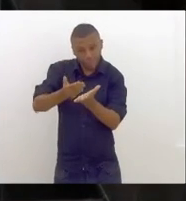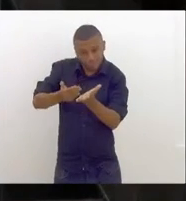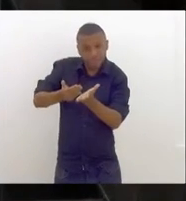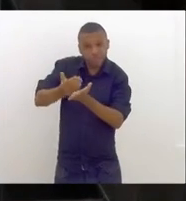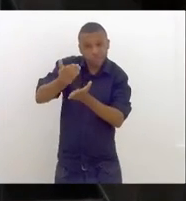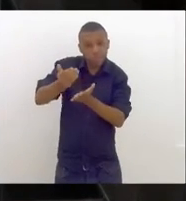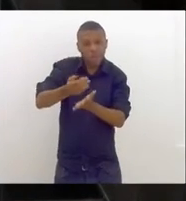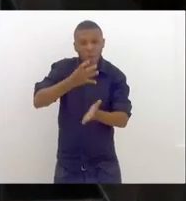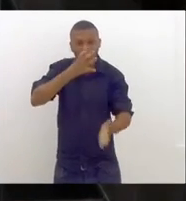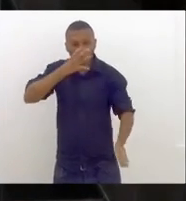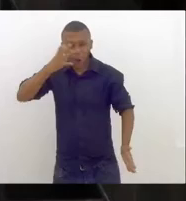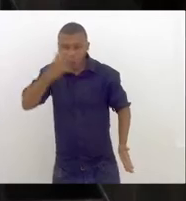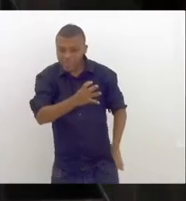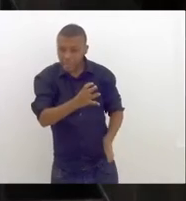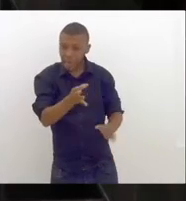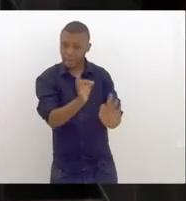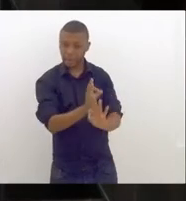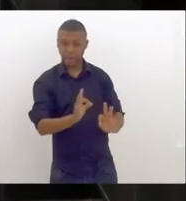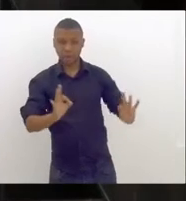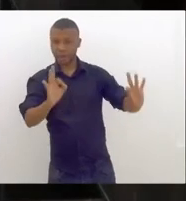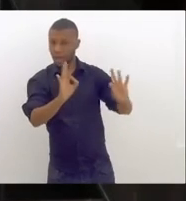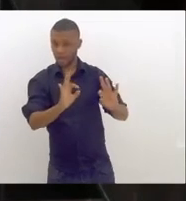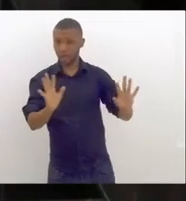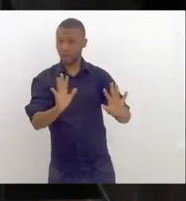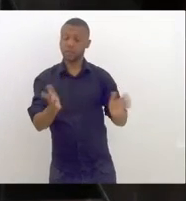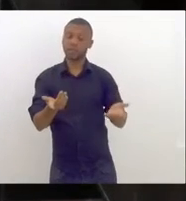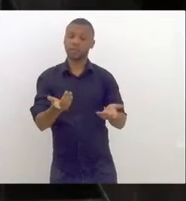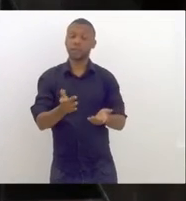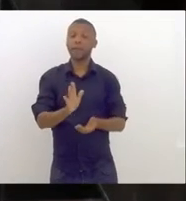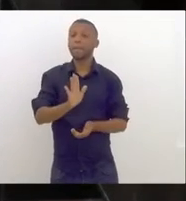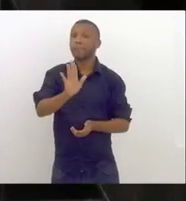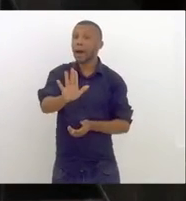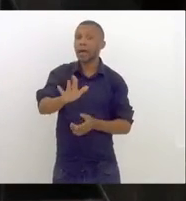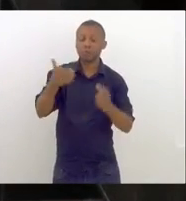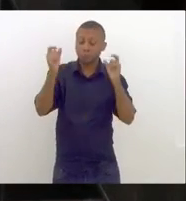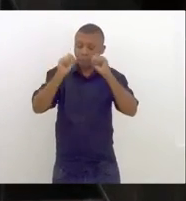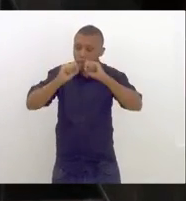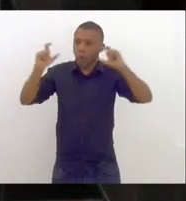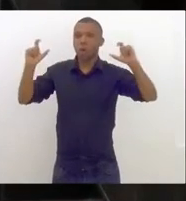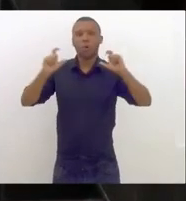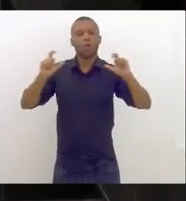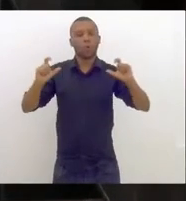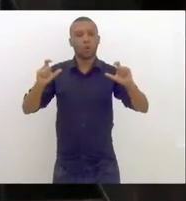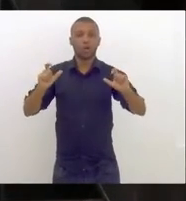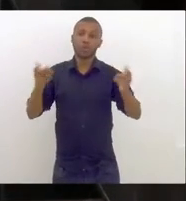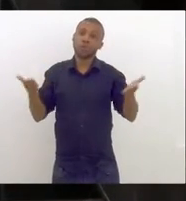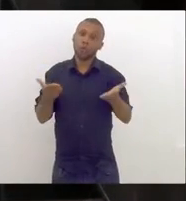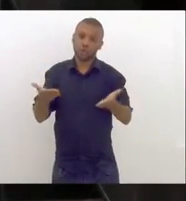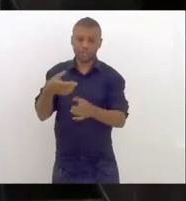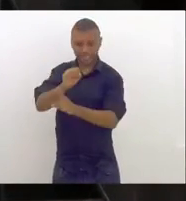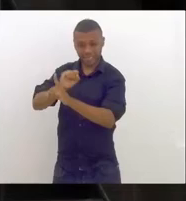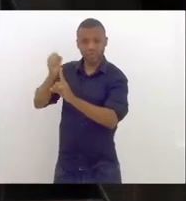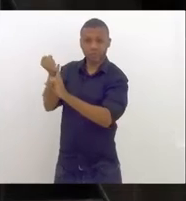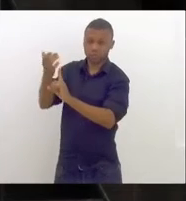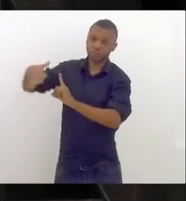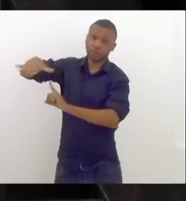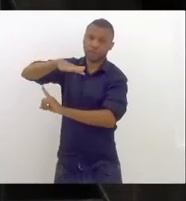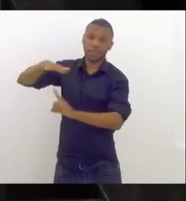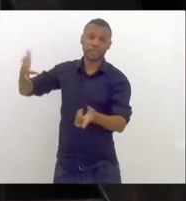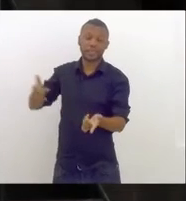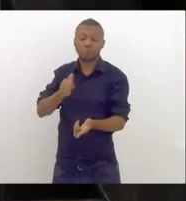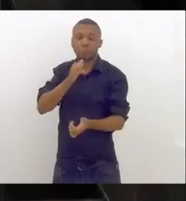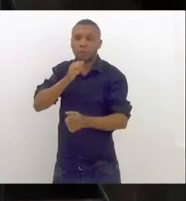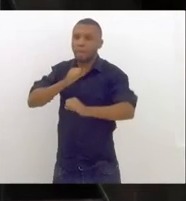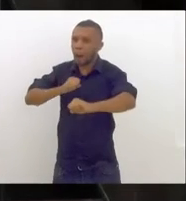acusar ninguém a priori não é razoável mas assim chama a atenção que nós vivemos numa sociedade onde infelizmente a